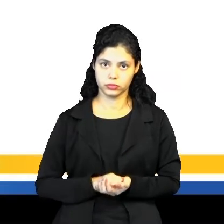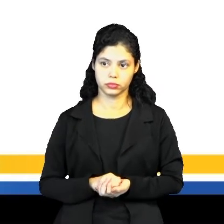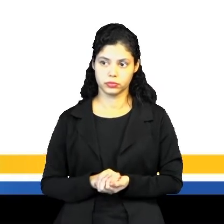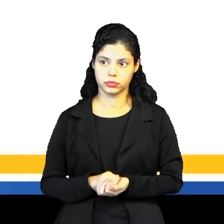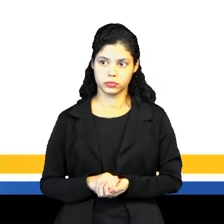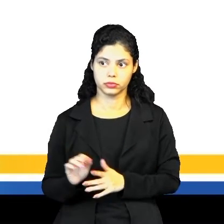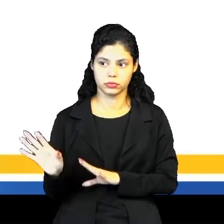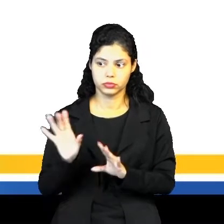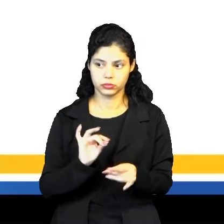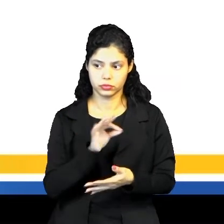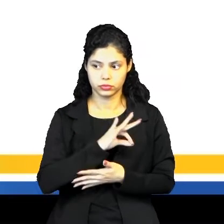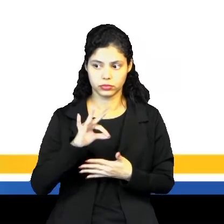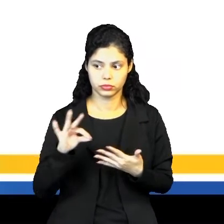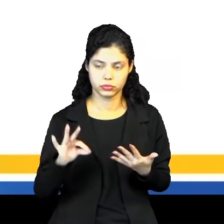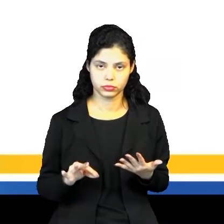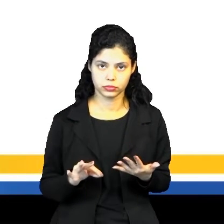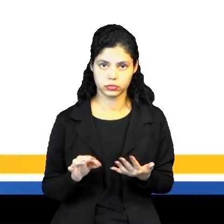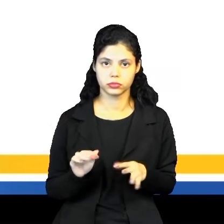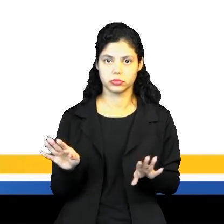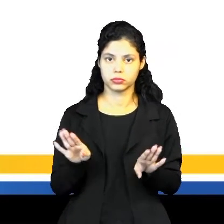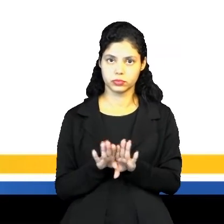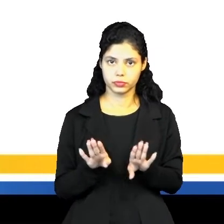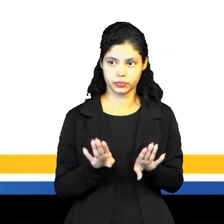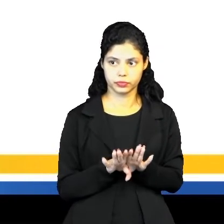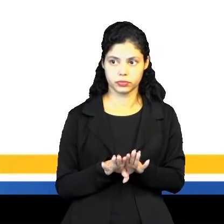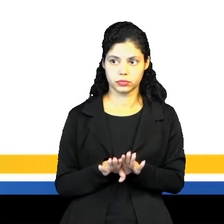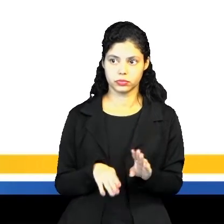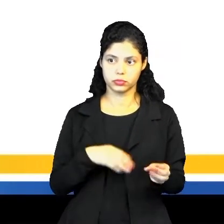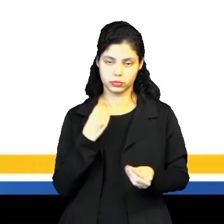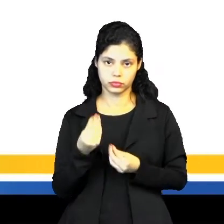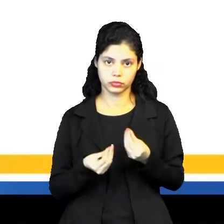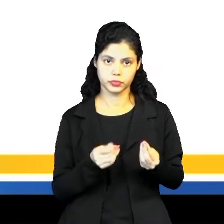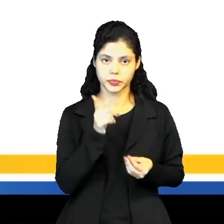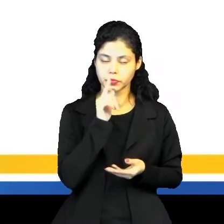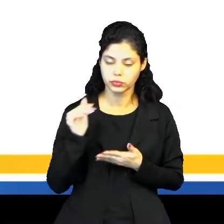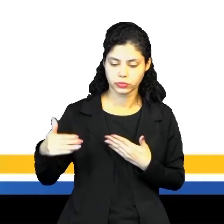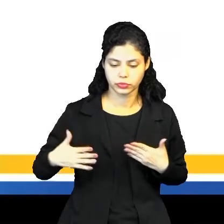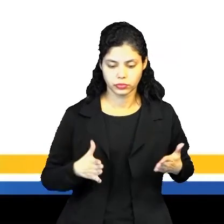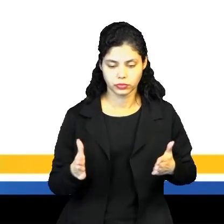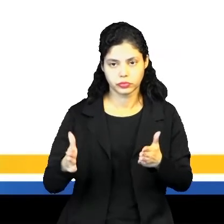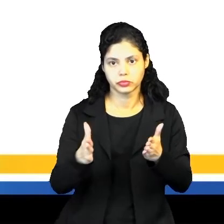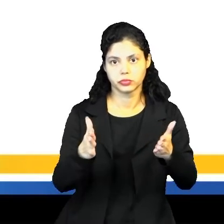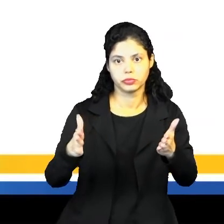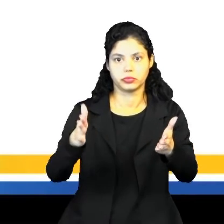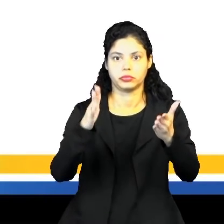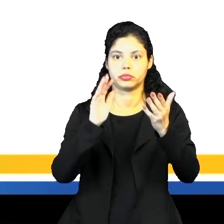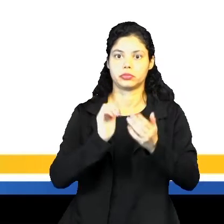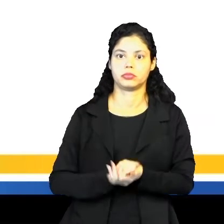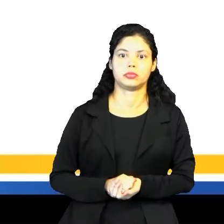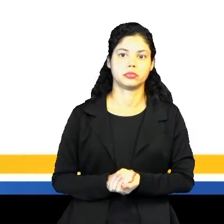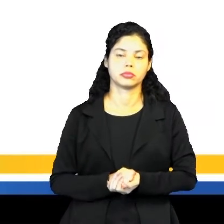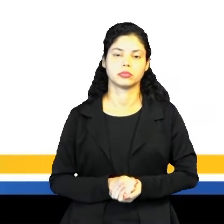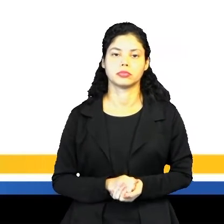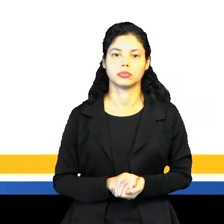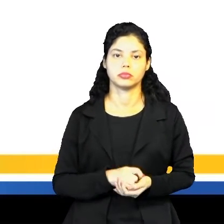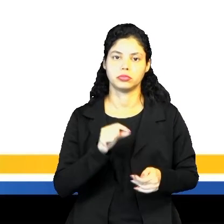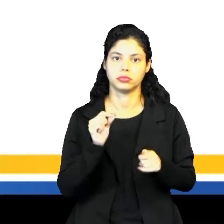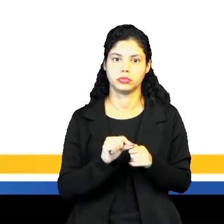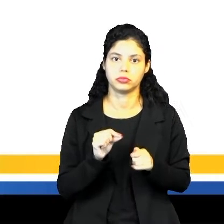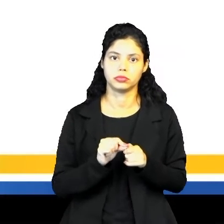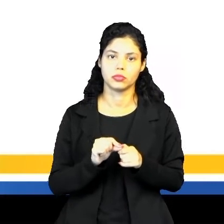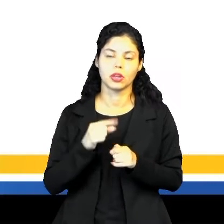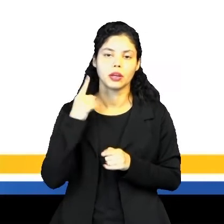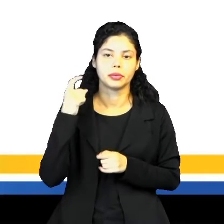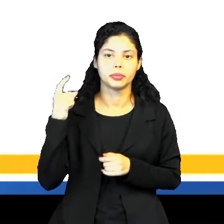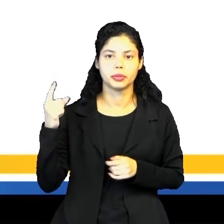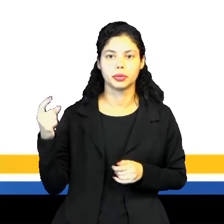aí ele traz os elementos também, né? Como o rio, né? Como esses elementos que fazem